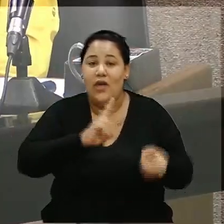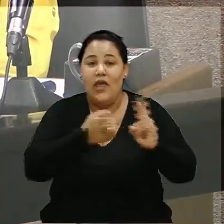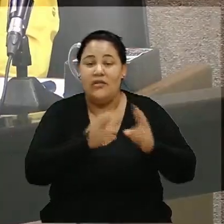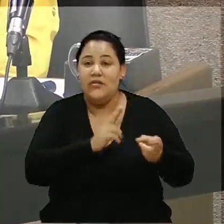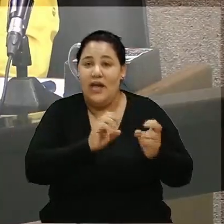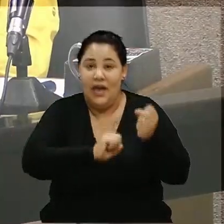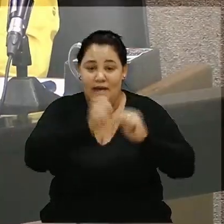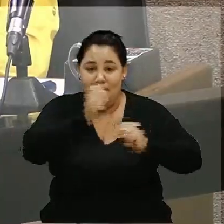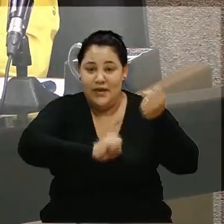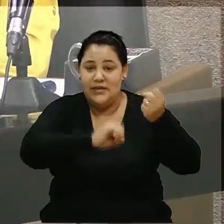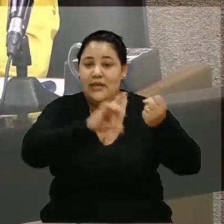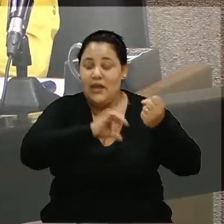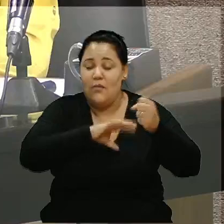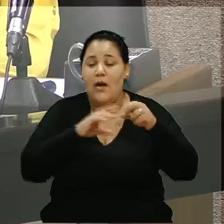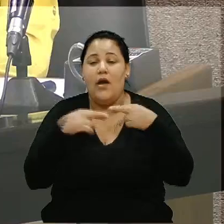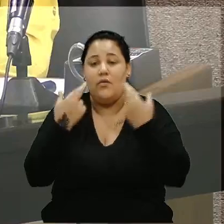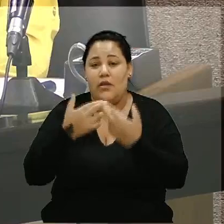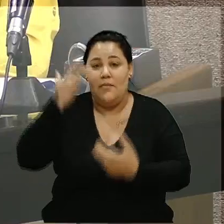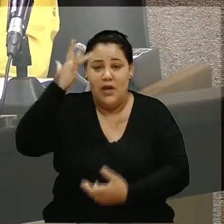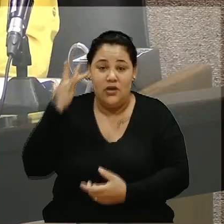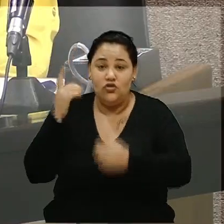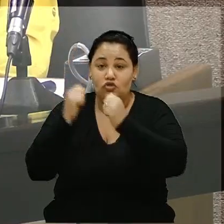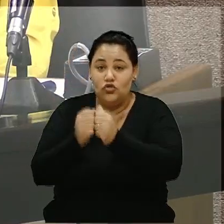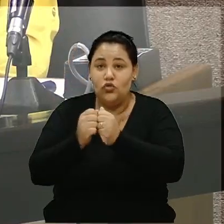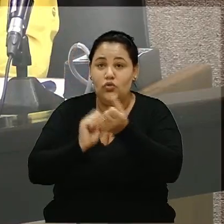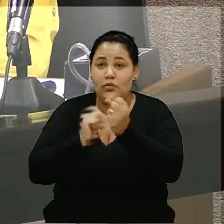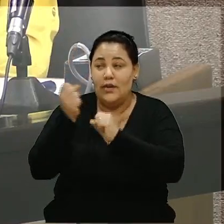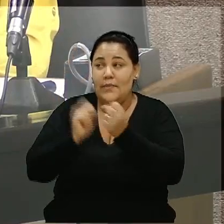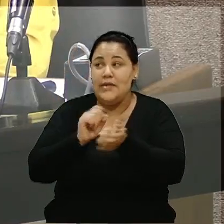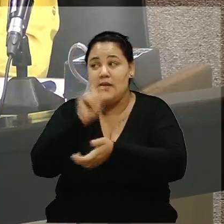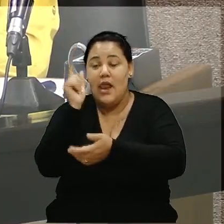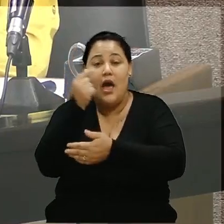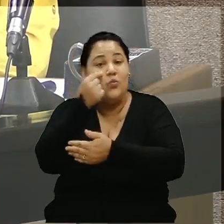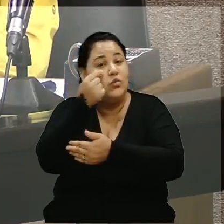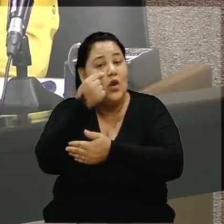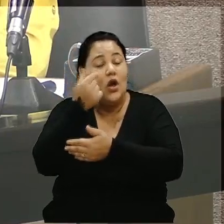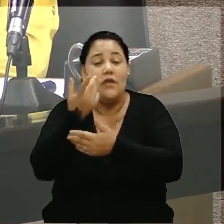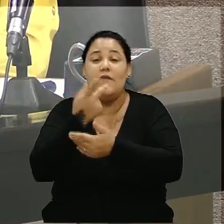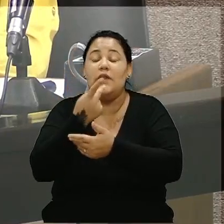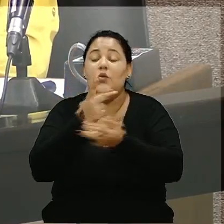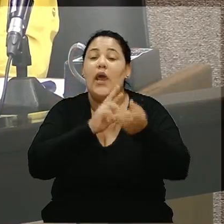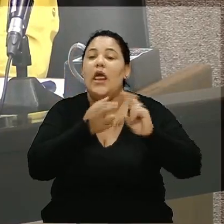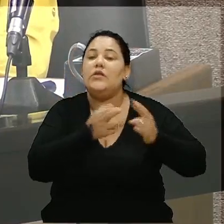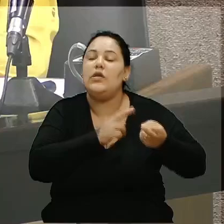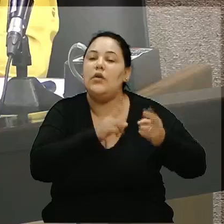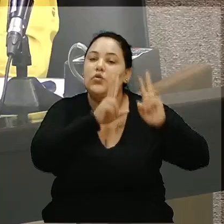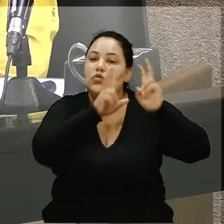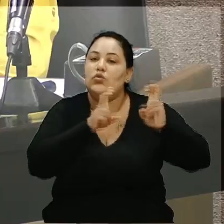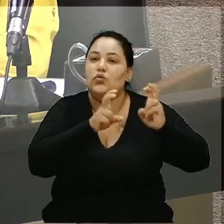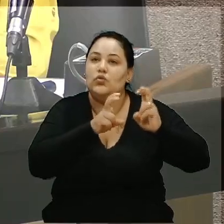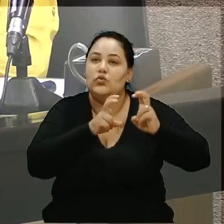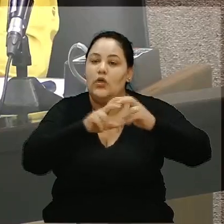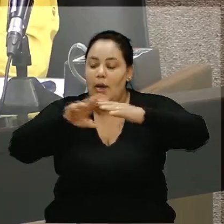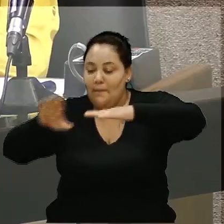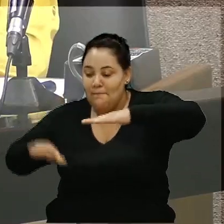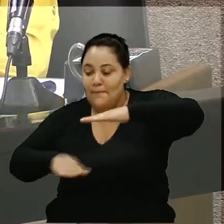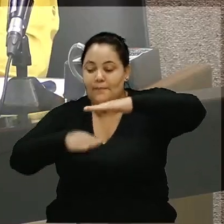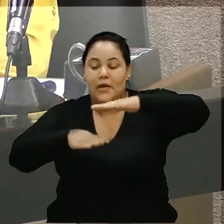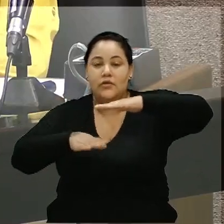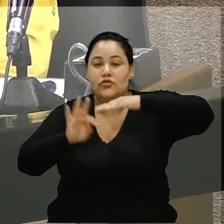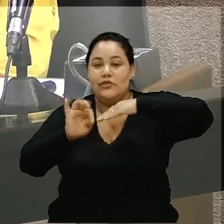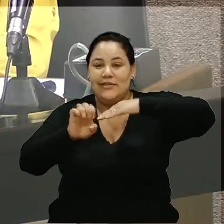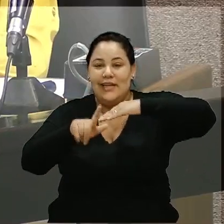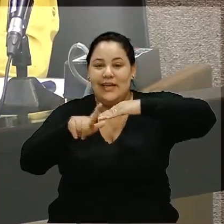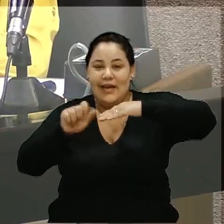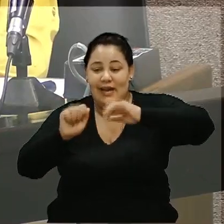tem uma reunião amanhã, inclusive, com aquela empresa, a vereadora Eloy Frisso, que é a questão ali debaixo do Arroio Tega, que as